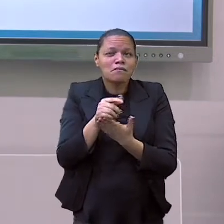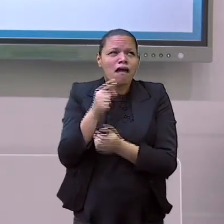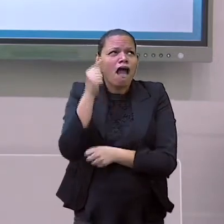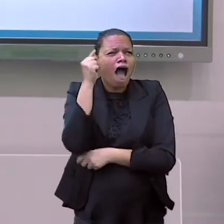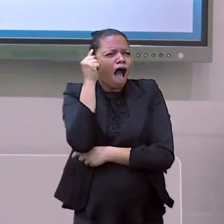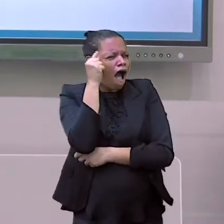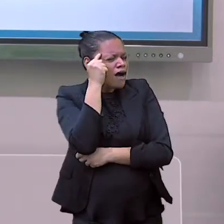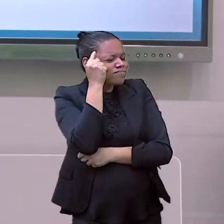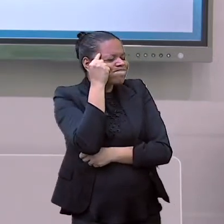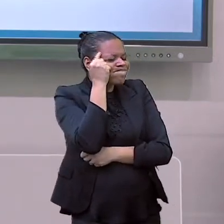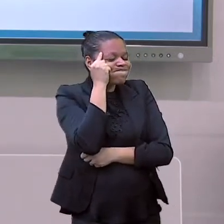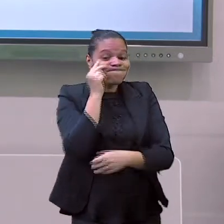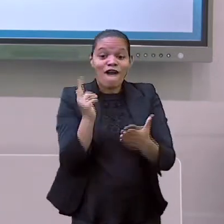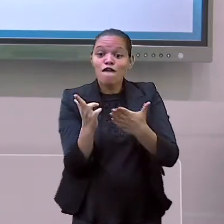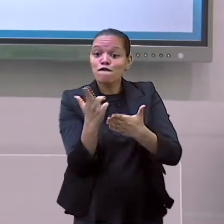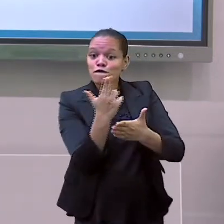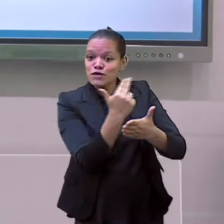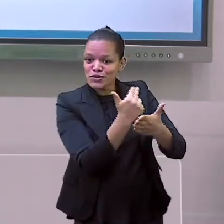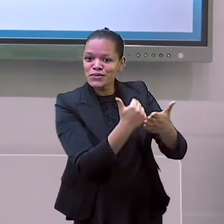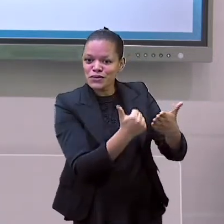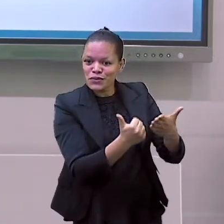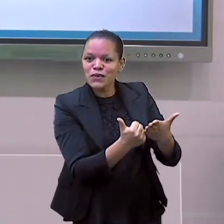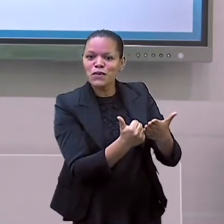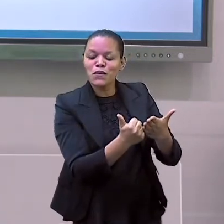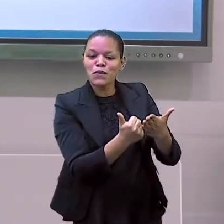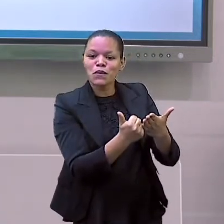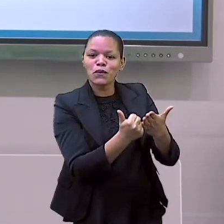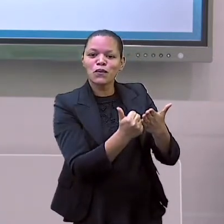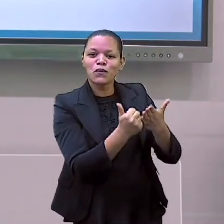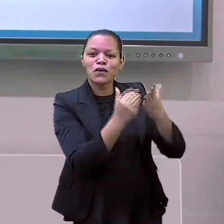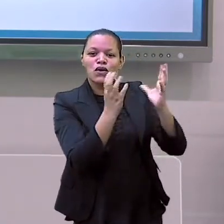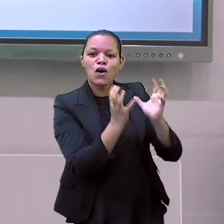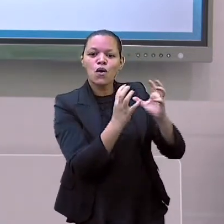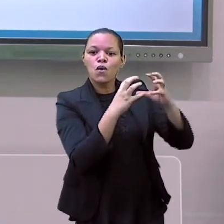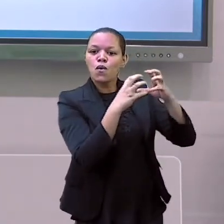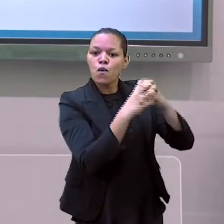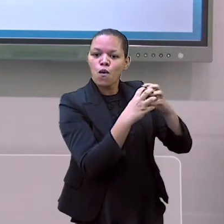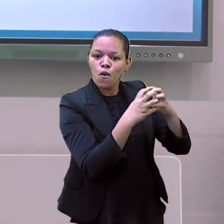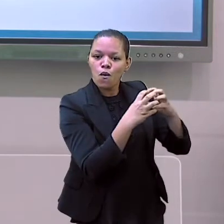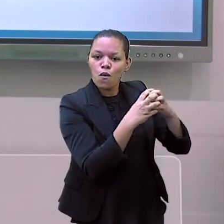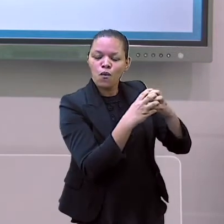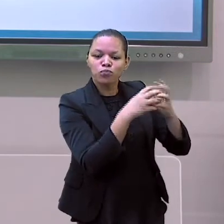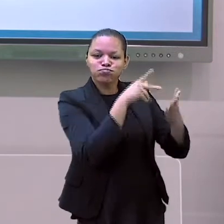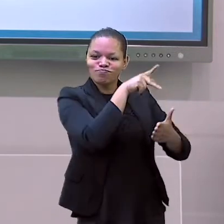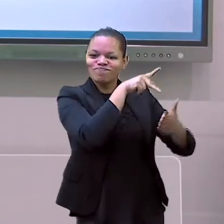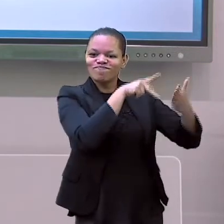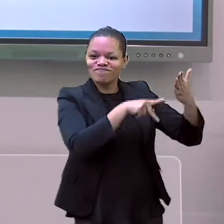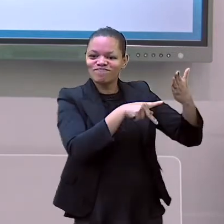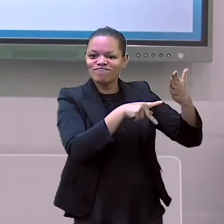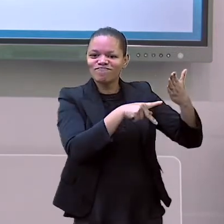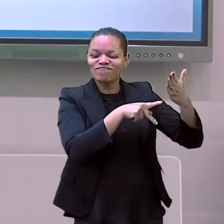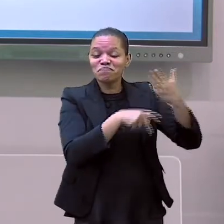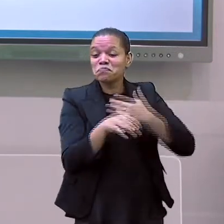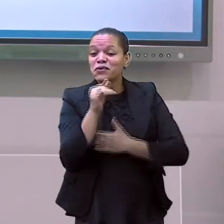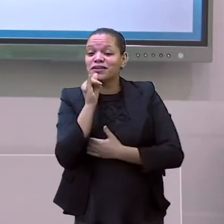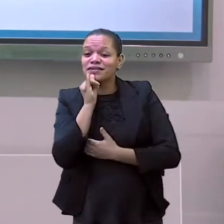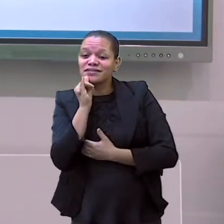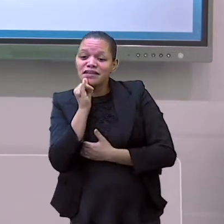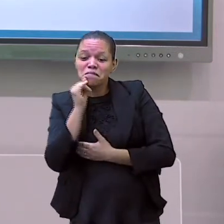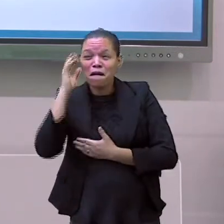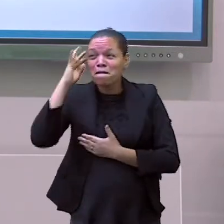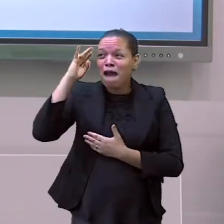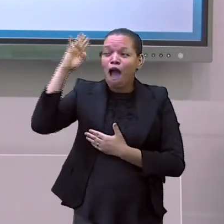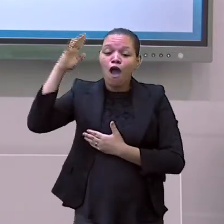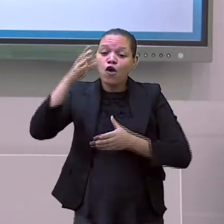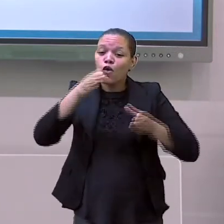mentalizar a figura total daquele poema, quanto ao local, aos